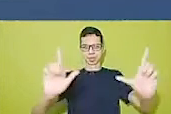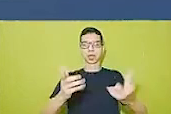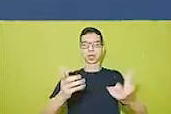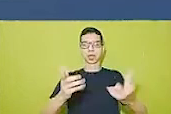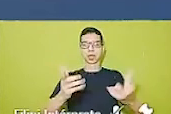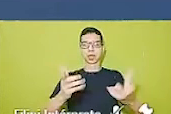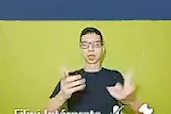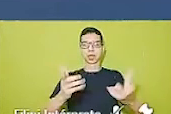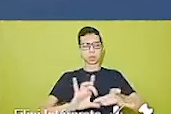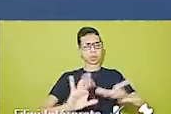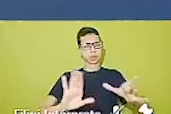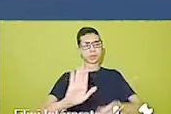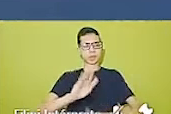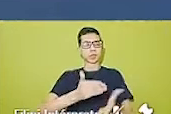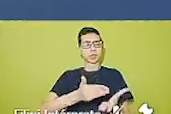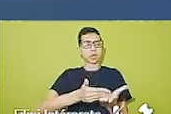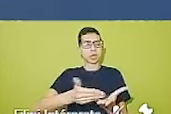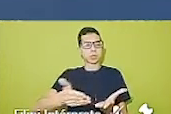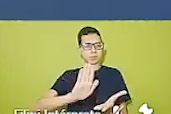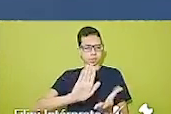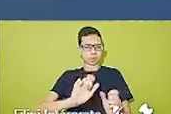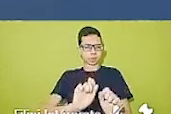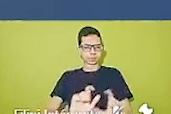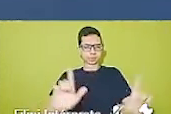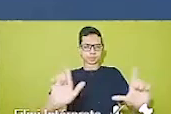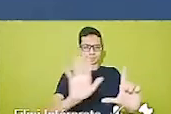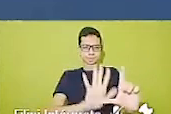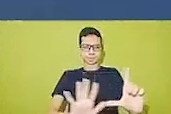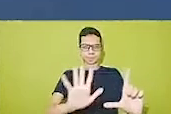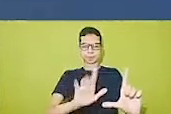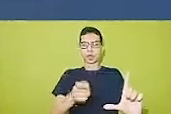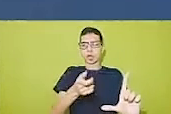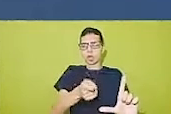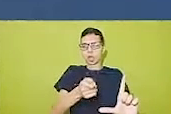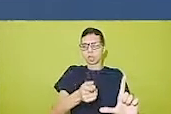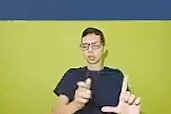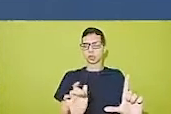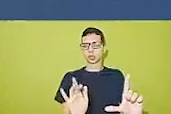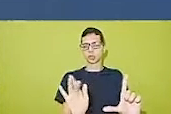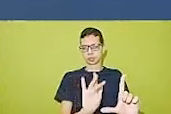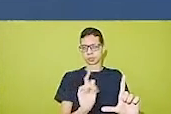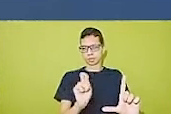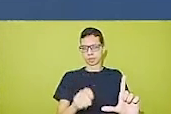vou iniciar em tela cheia, mas o controle fica com a senhora. Tá bom.